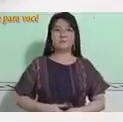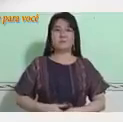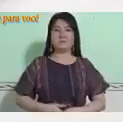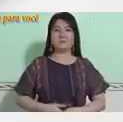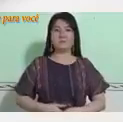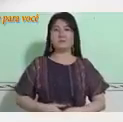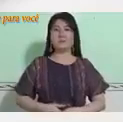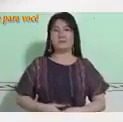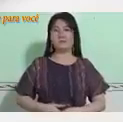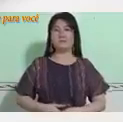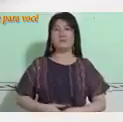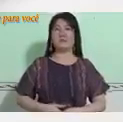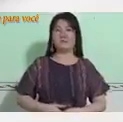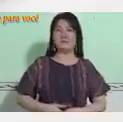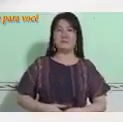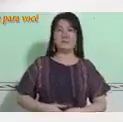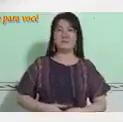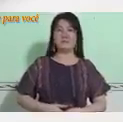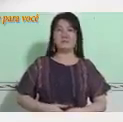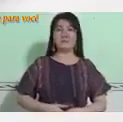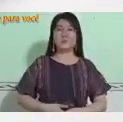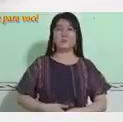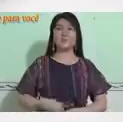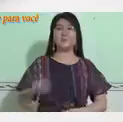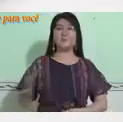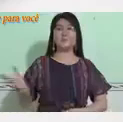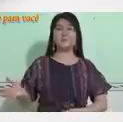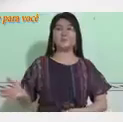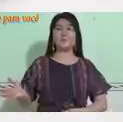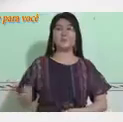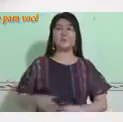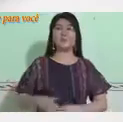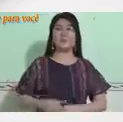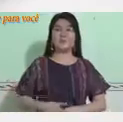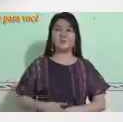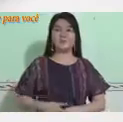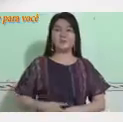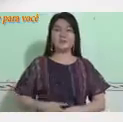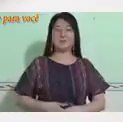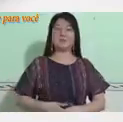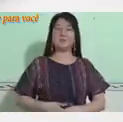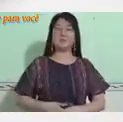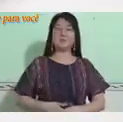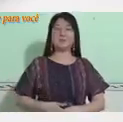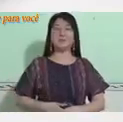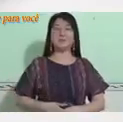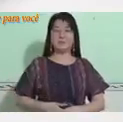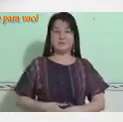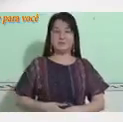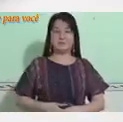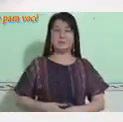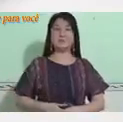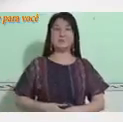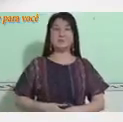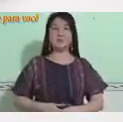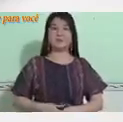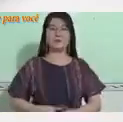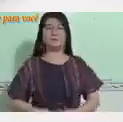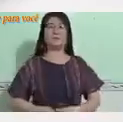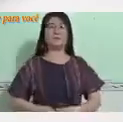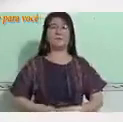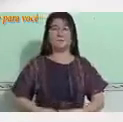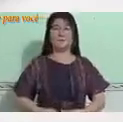15 minutos, a temperatura faz uma vaso constrictis, deixando a região menos inchada, e tanto